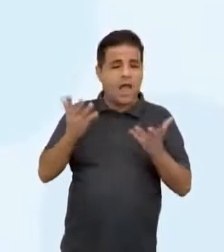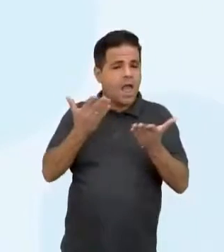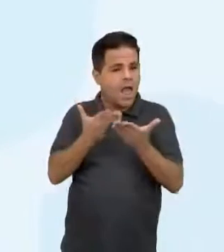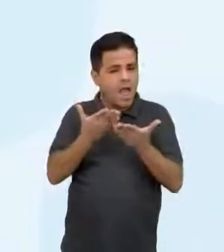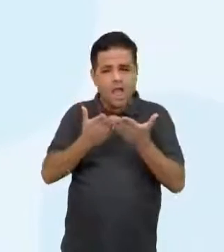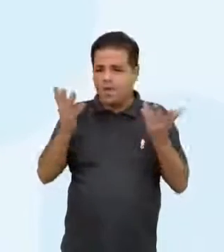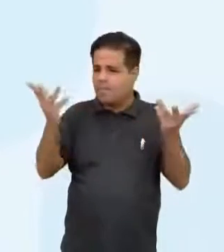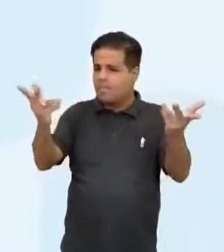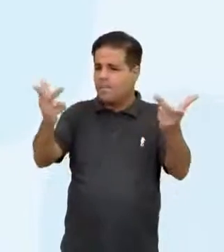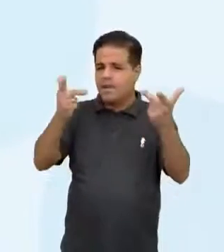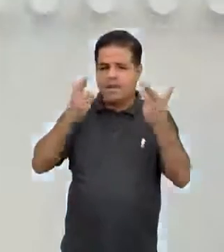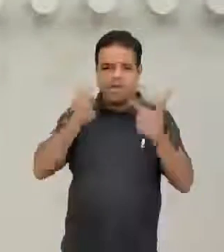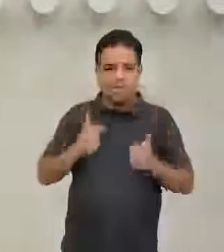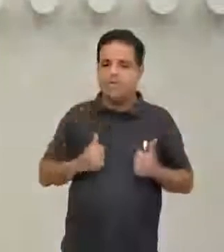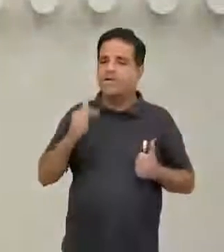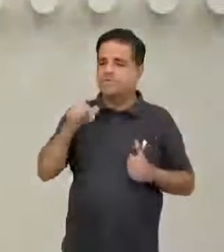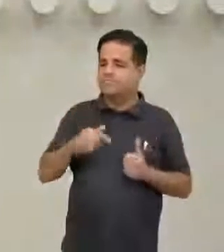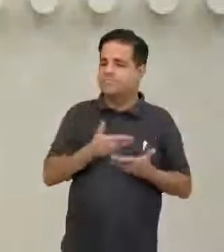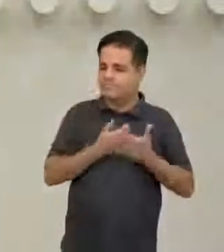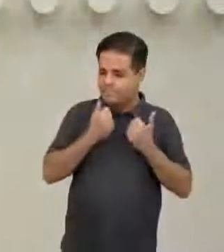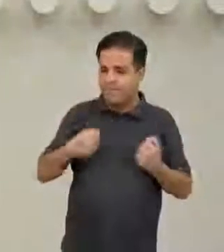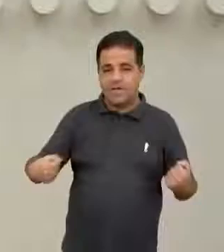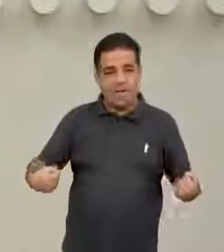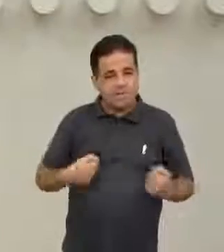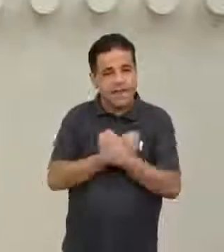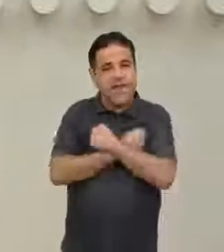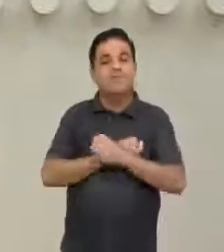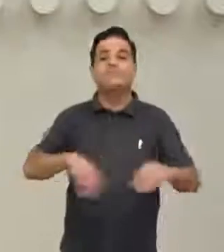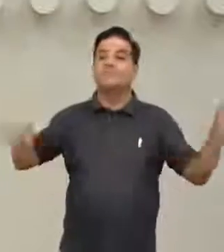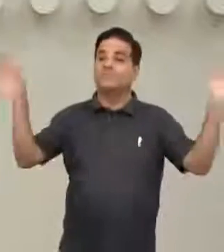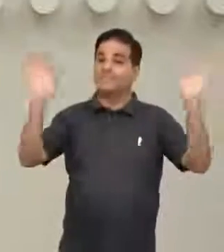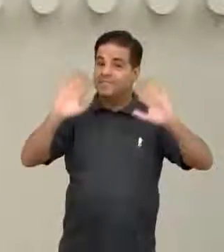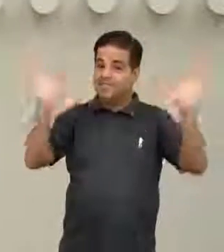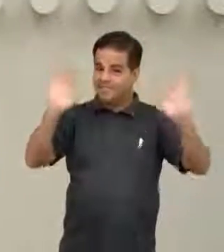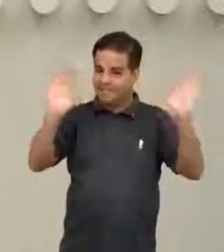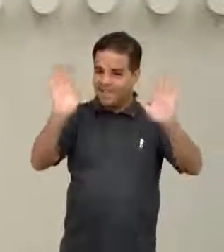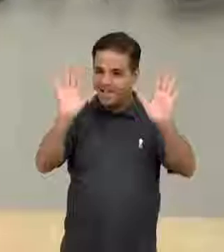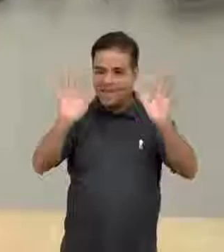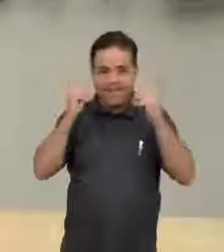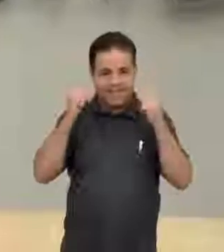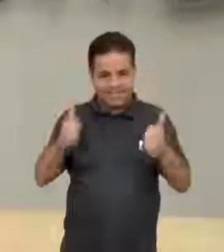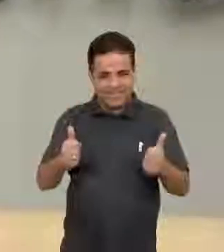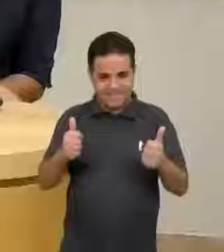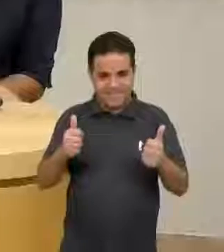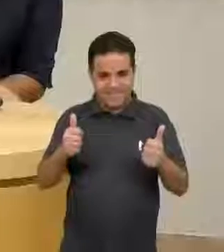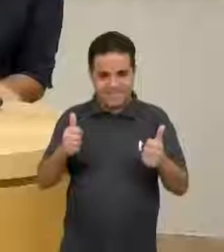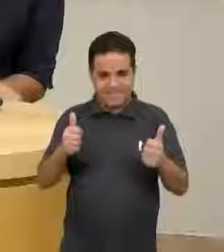maravilhosa, modéstia à parte, porque nós somos legais. Um grande abraço, tchau, tchau. Tchau, tchau, gente.